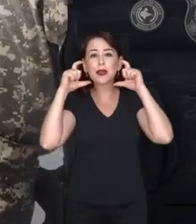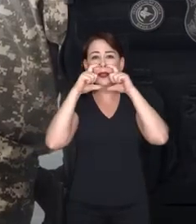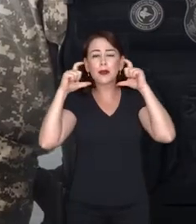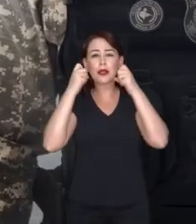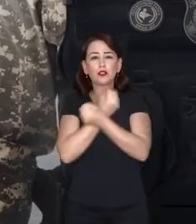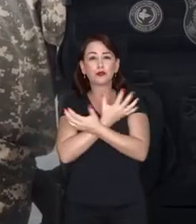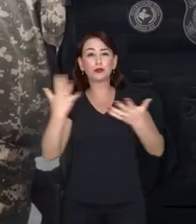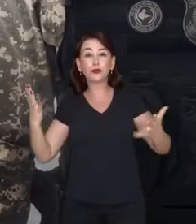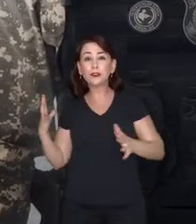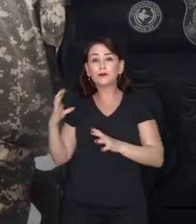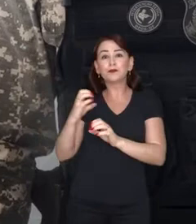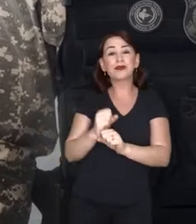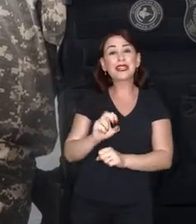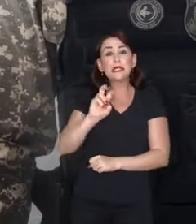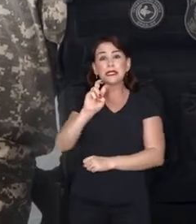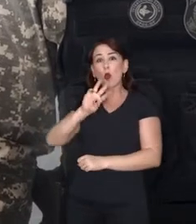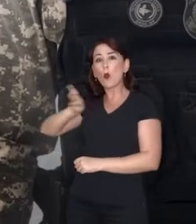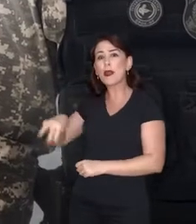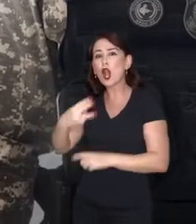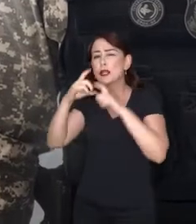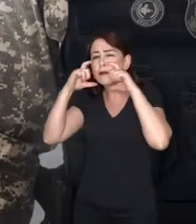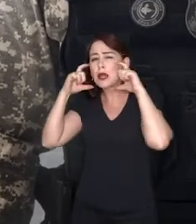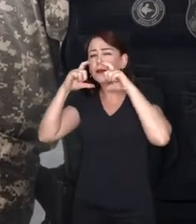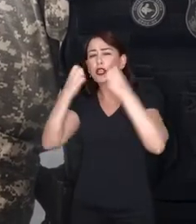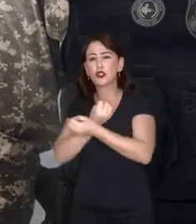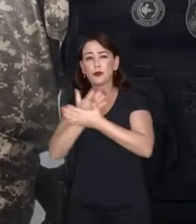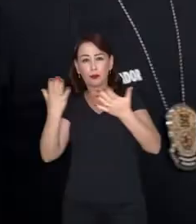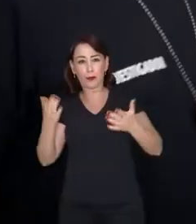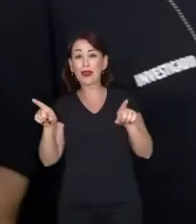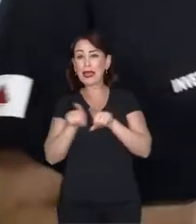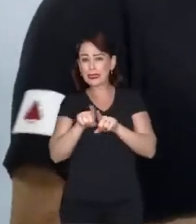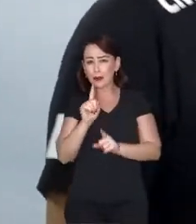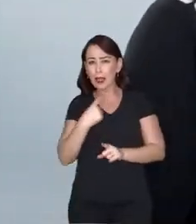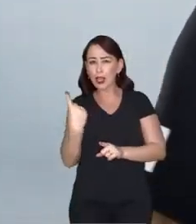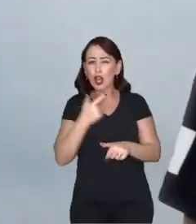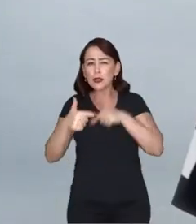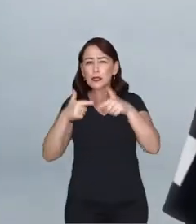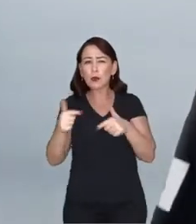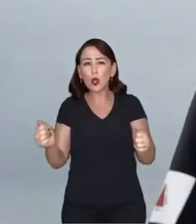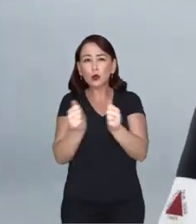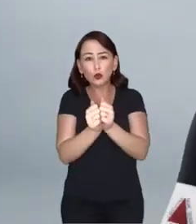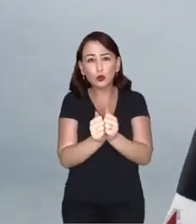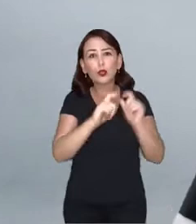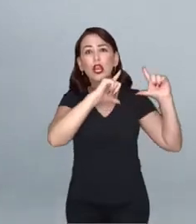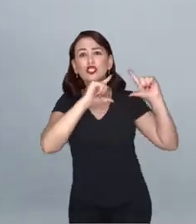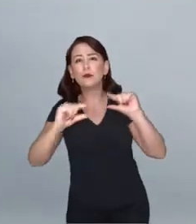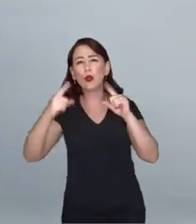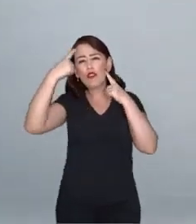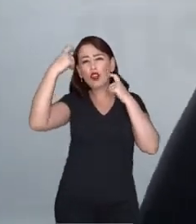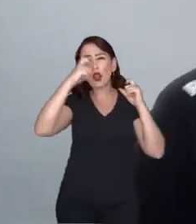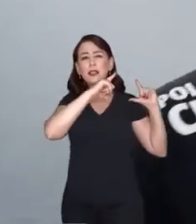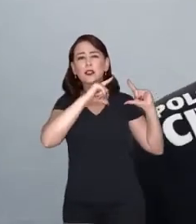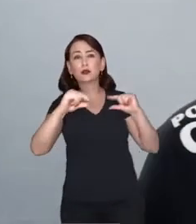pelas unidades prisionais e socioeducativas. Foram mais de 5 milhões de máscaras. Juntos ajudamos a diminuir a criminalidade para o